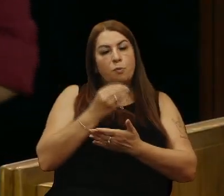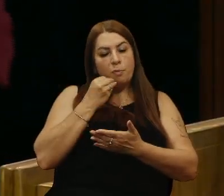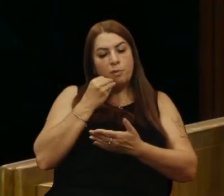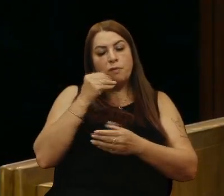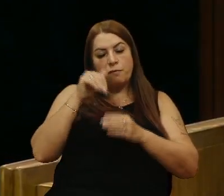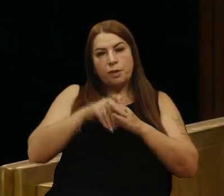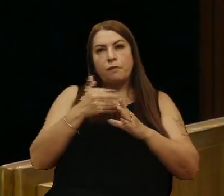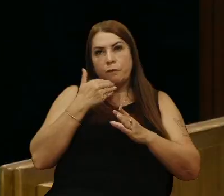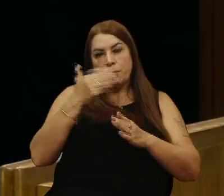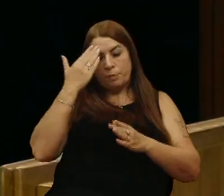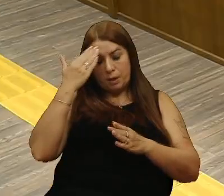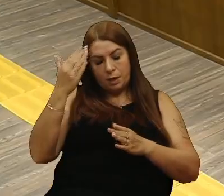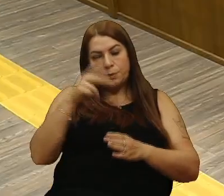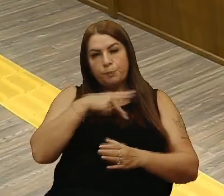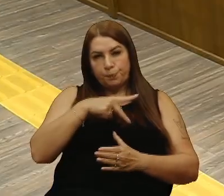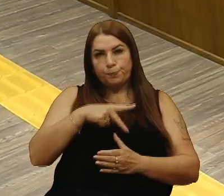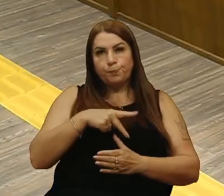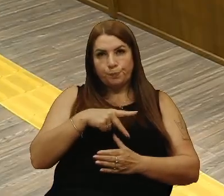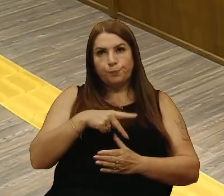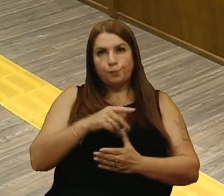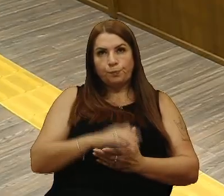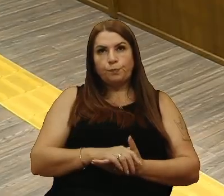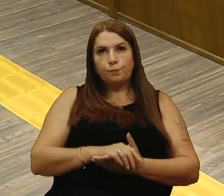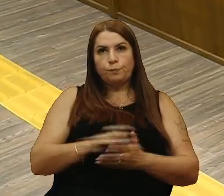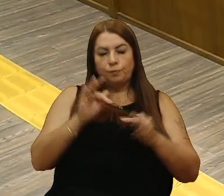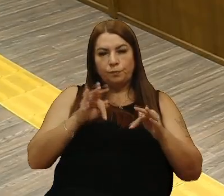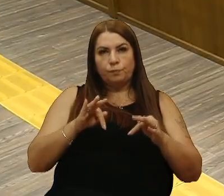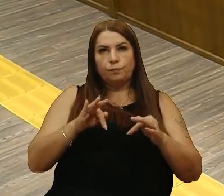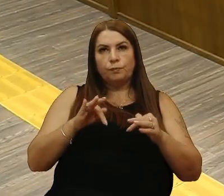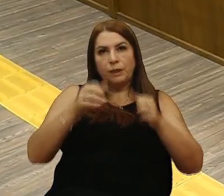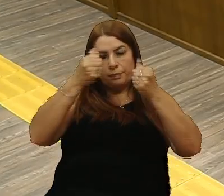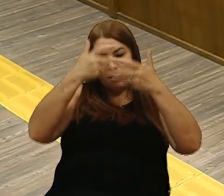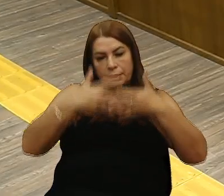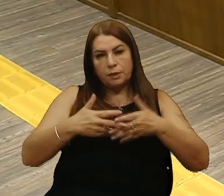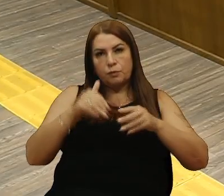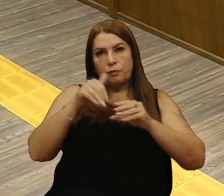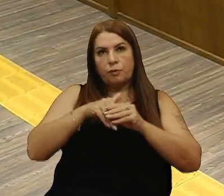votarei favorável. Obrigado, presidente. Obrigado, vereador. Encerradas as declarações de voto, passemos ao registro.